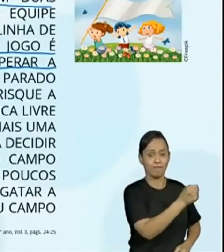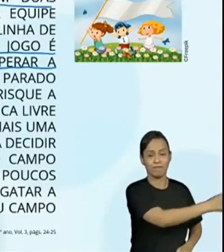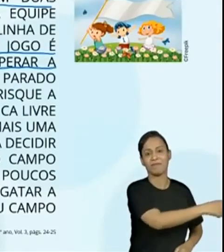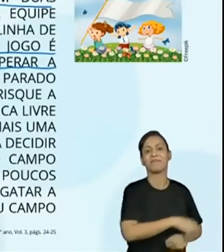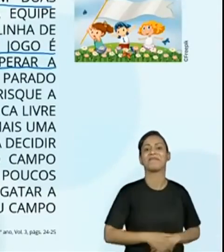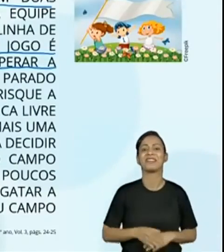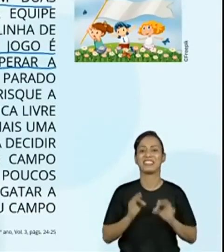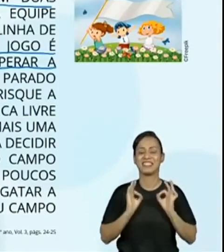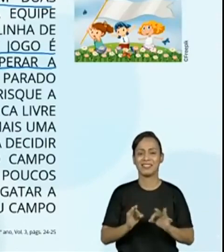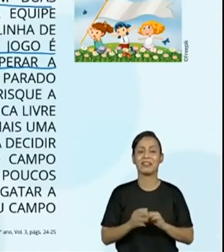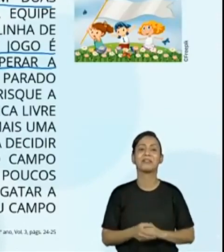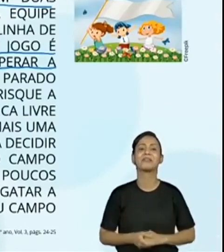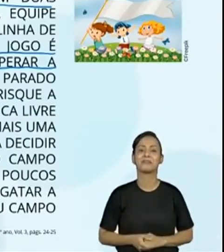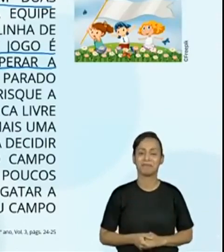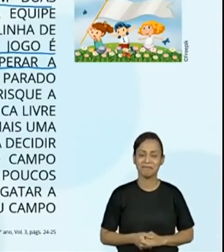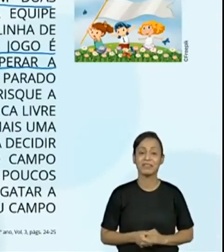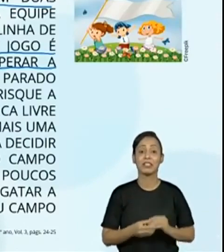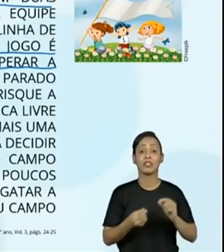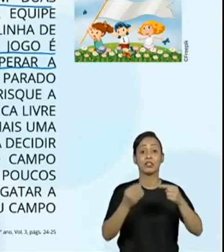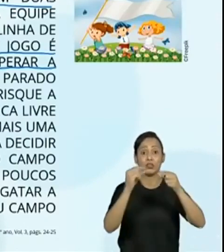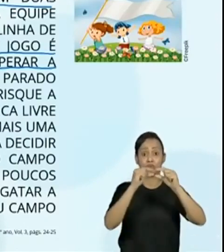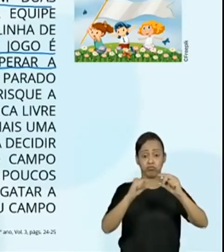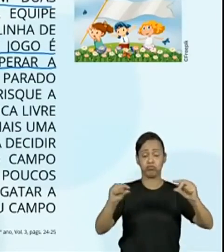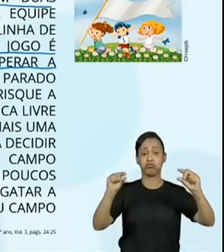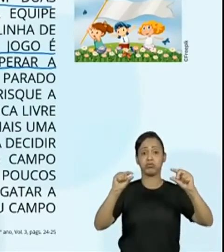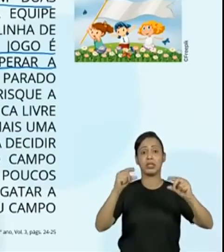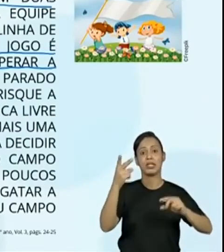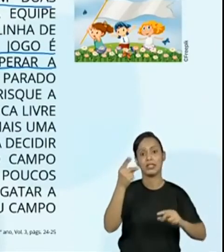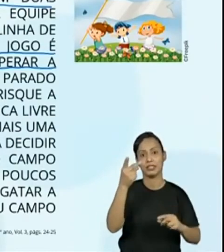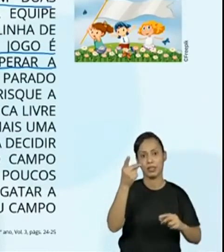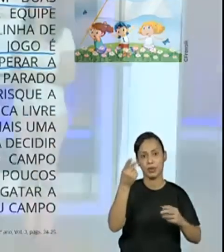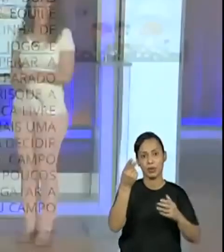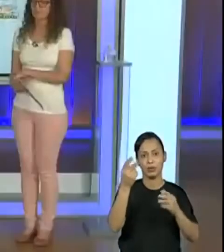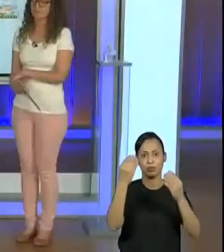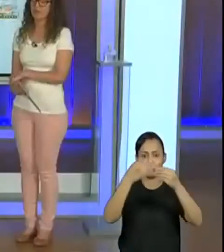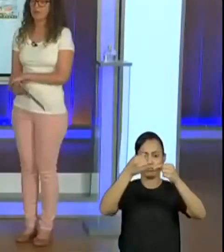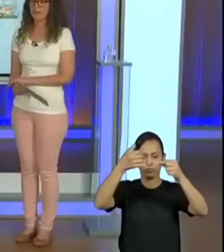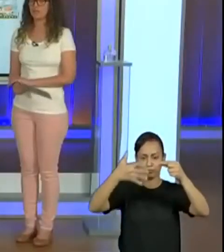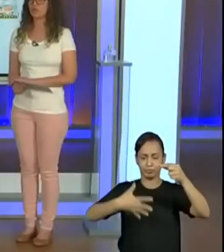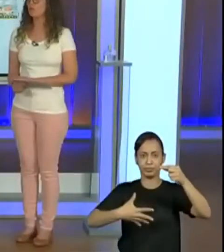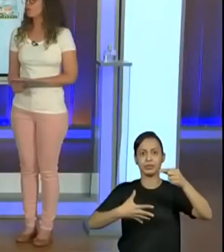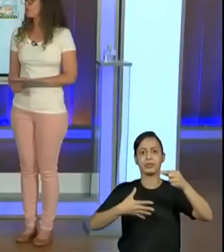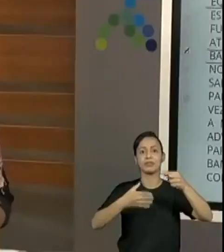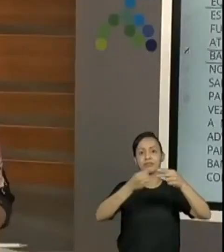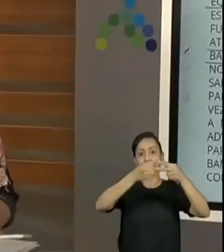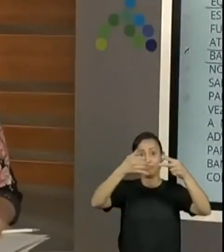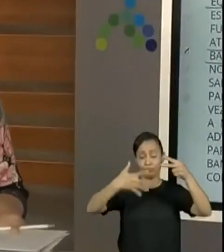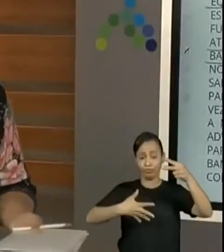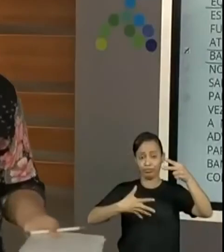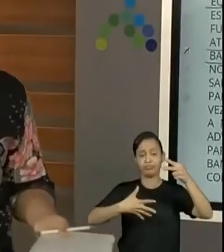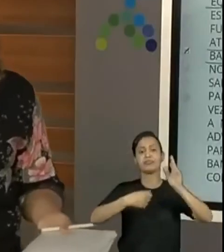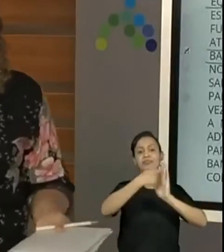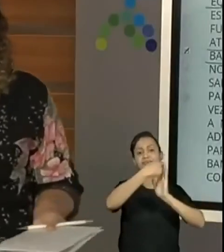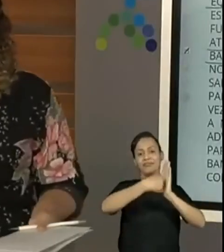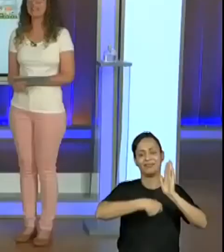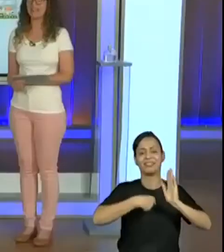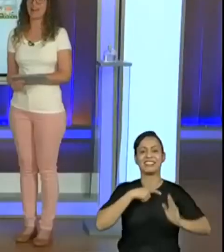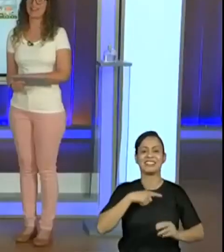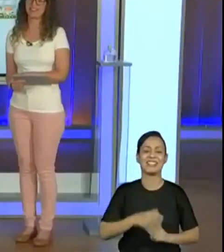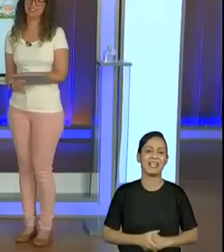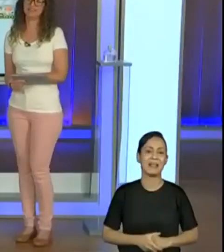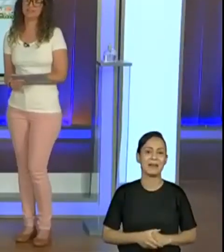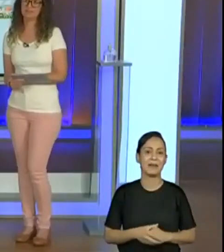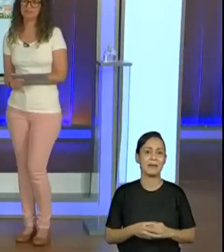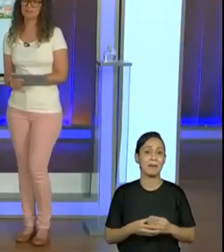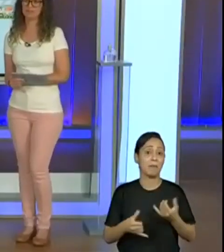Esta informação está na segunda parte do jogo. Na parte do texto. Obrigada, do professora. Como